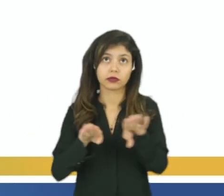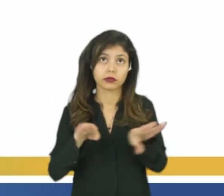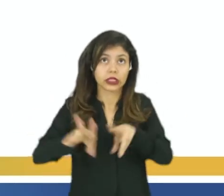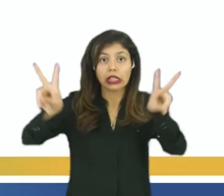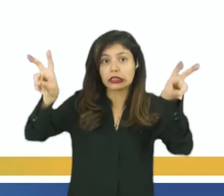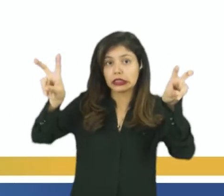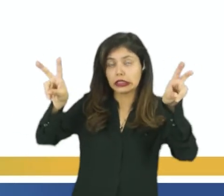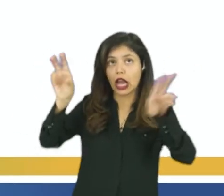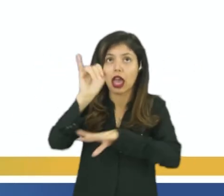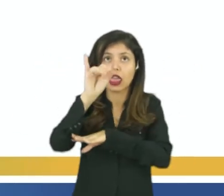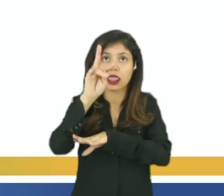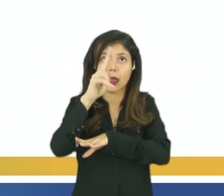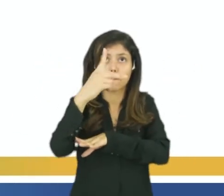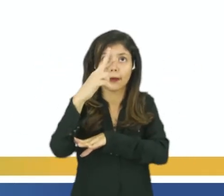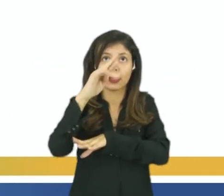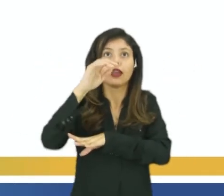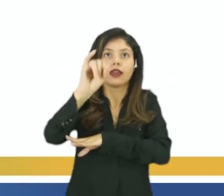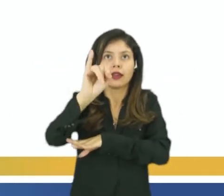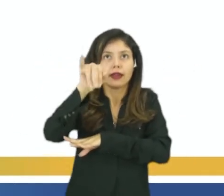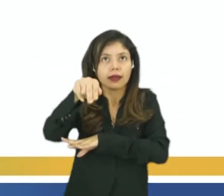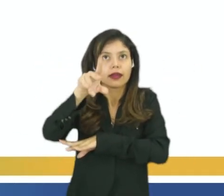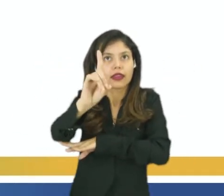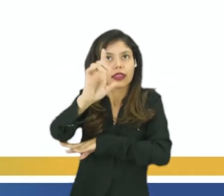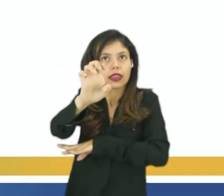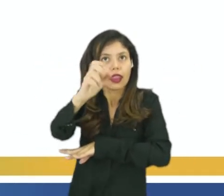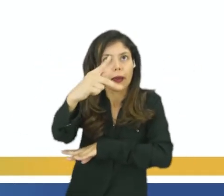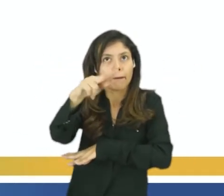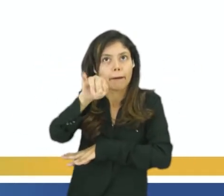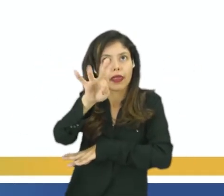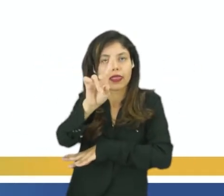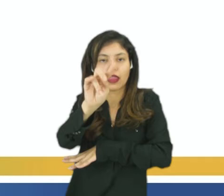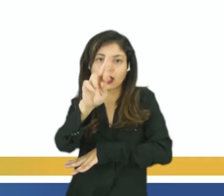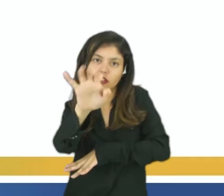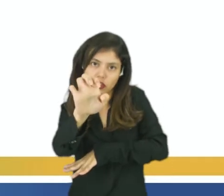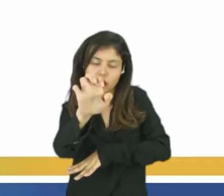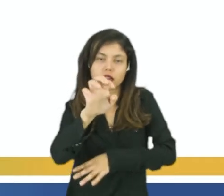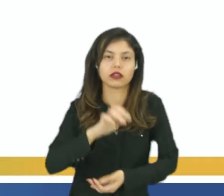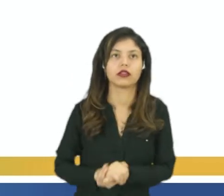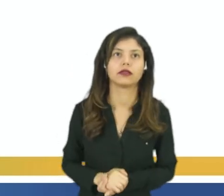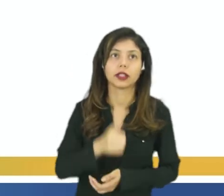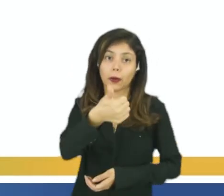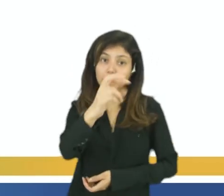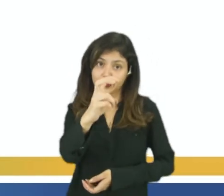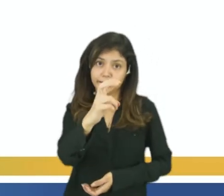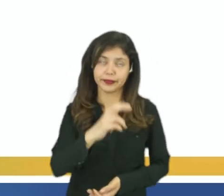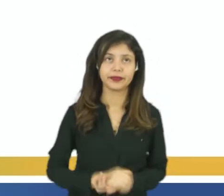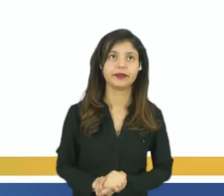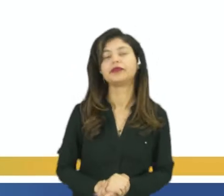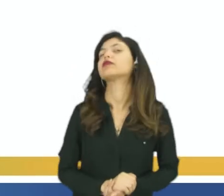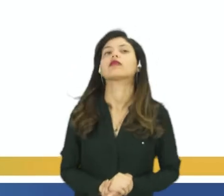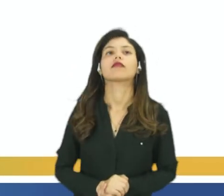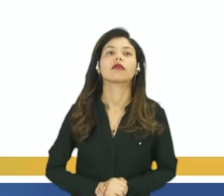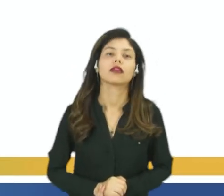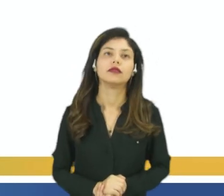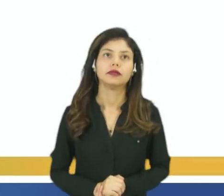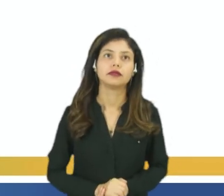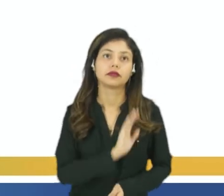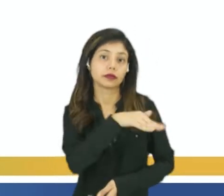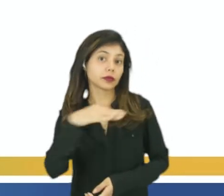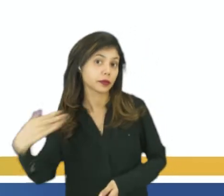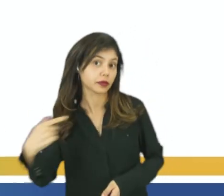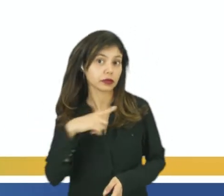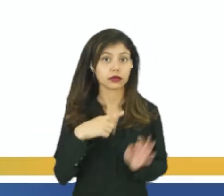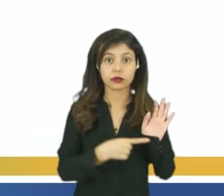termo independente dessa equação, que é o 15. Tudo bem até aqui? Então, olha só.